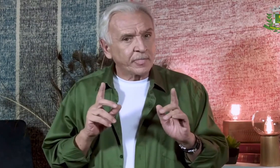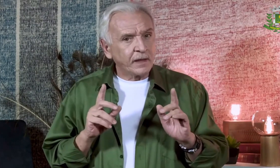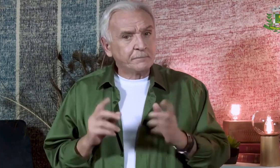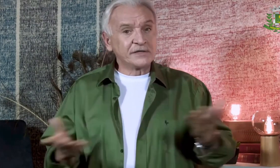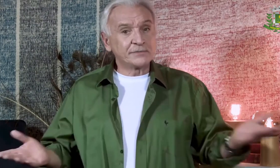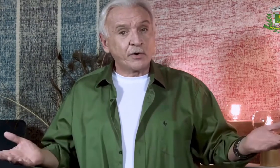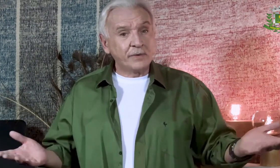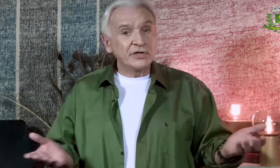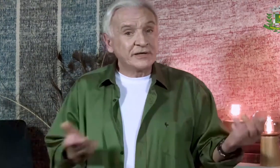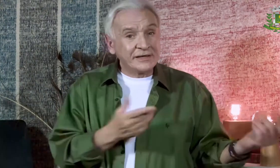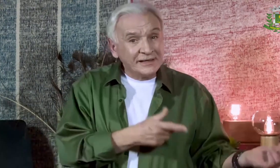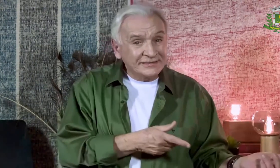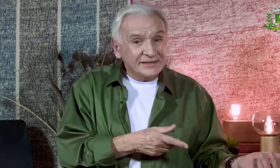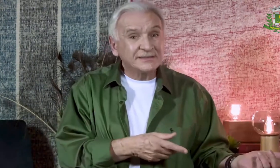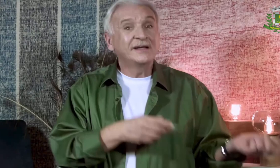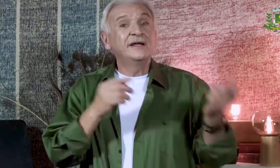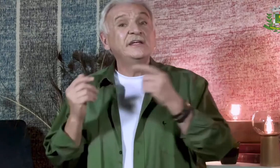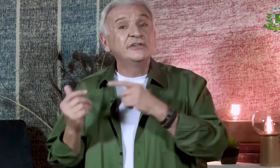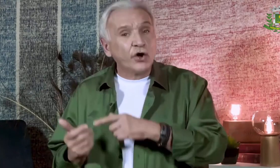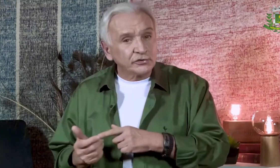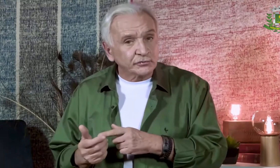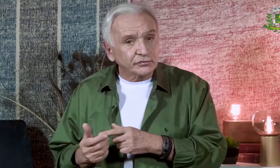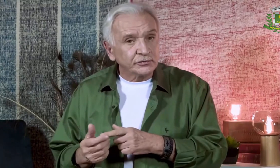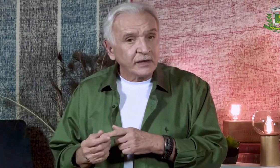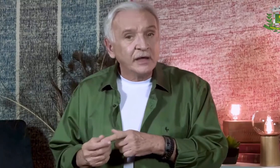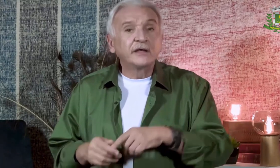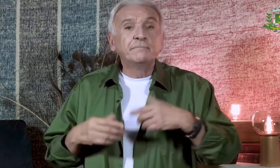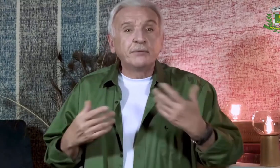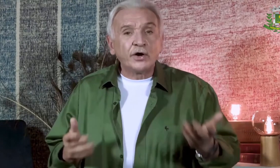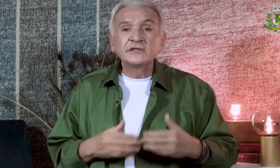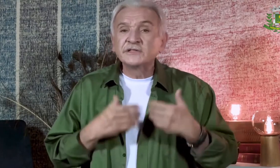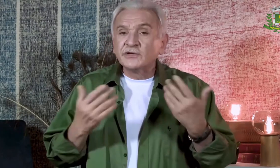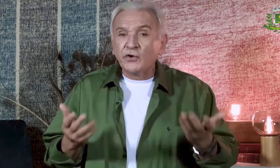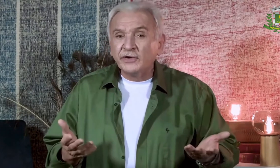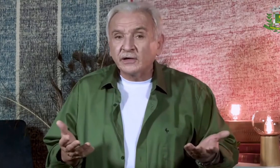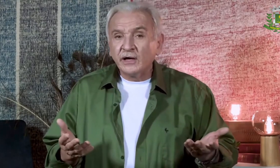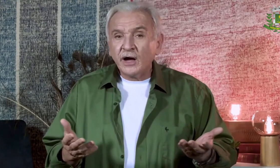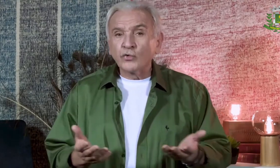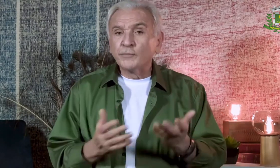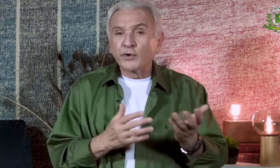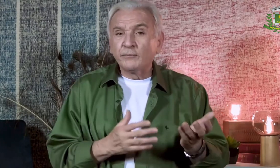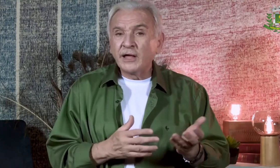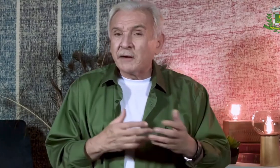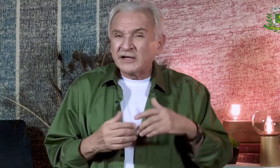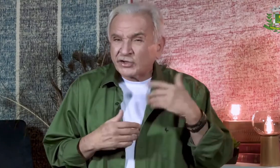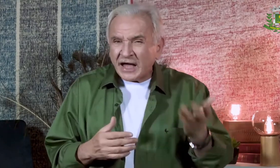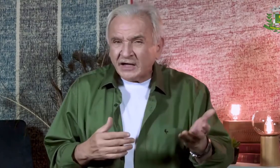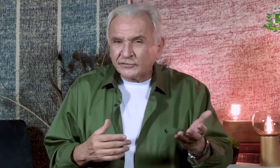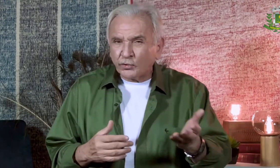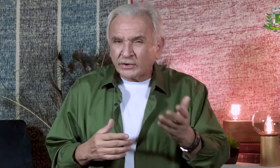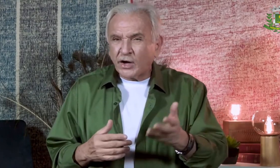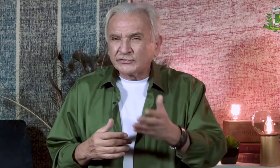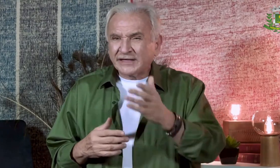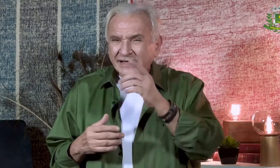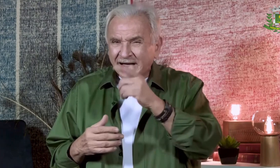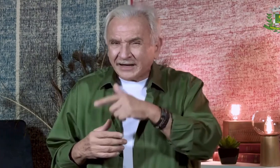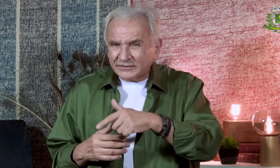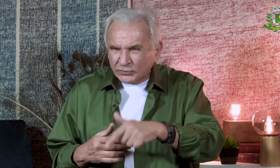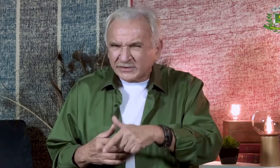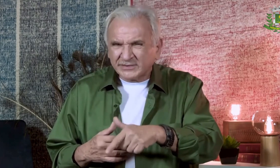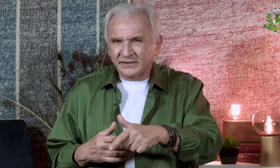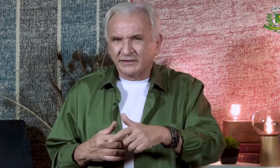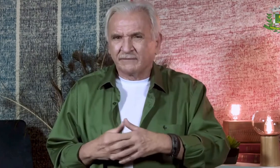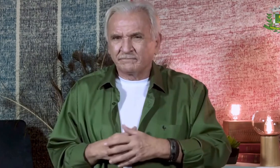possível, principalmente em crianças e idosos, que podem desenvolver algum problema mais grave por causa